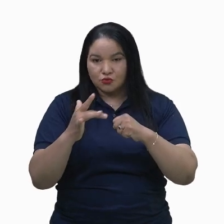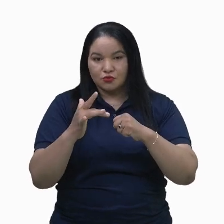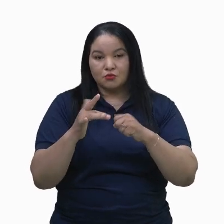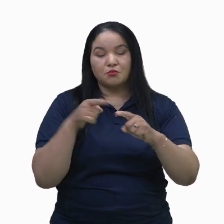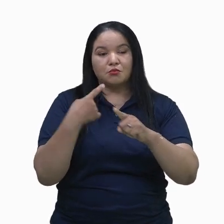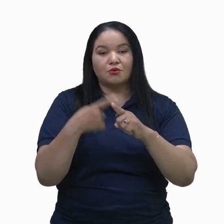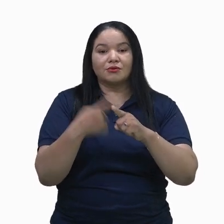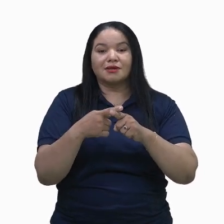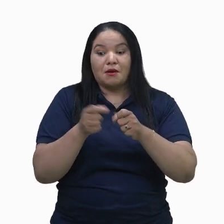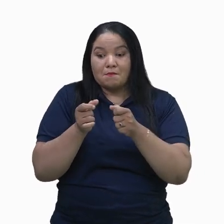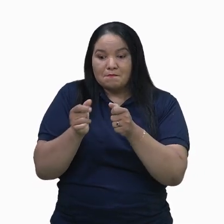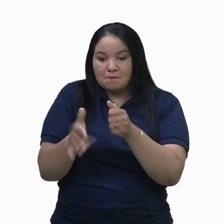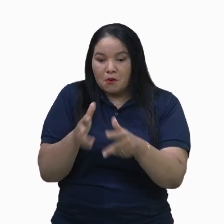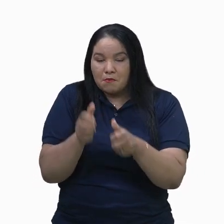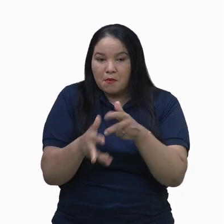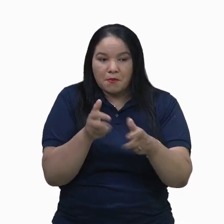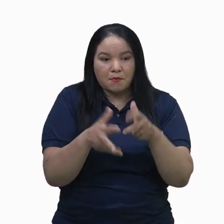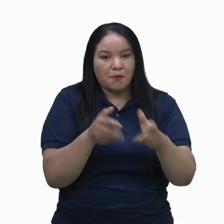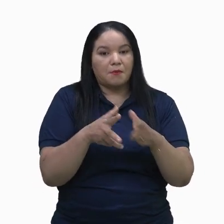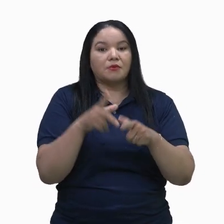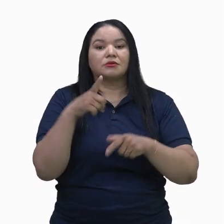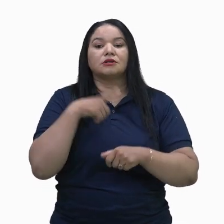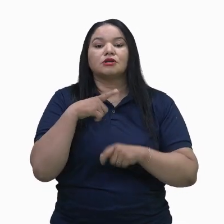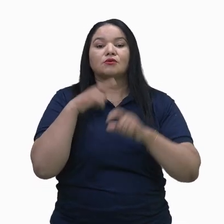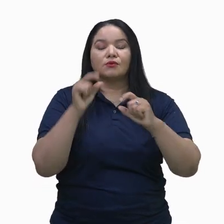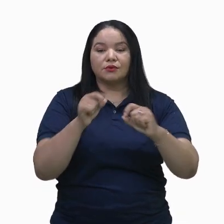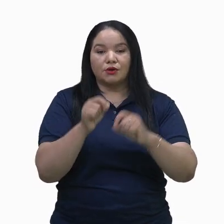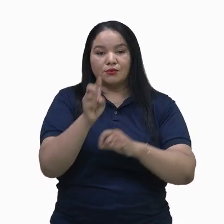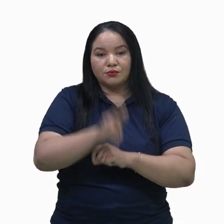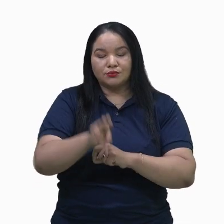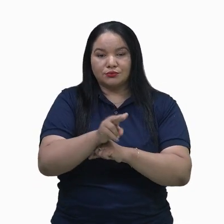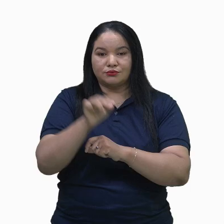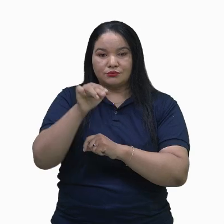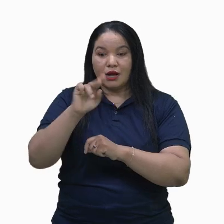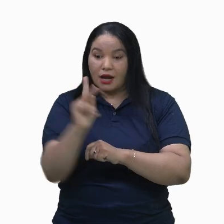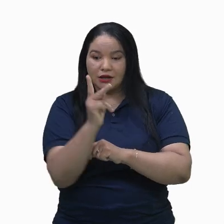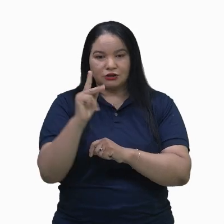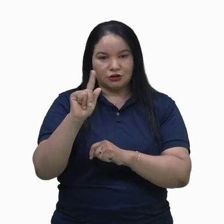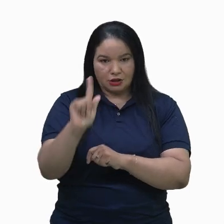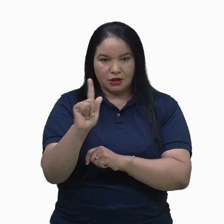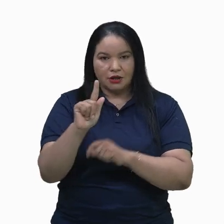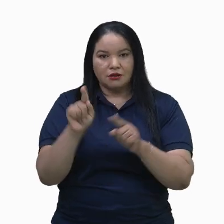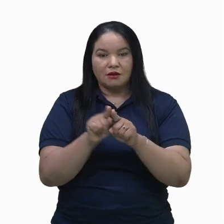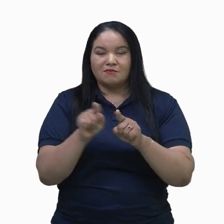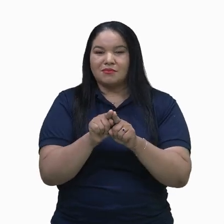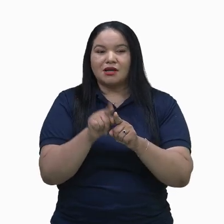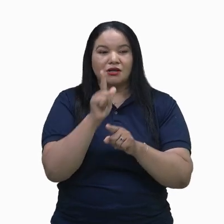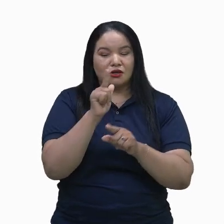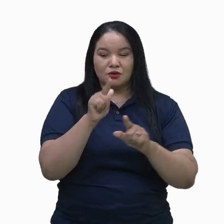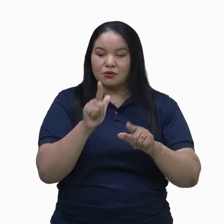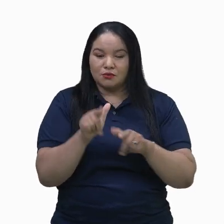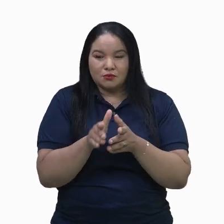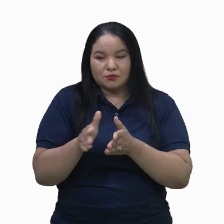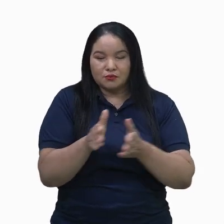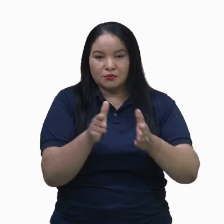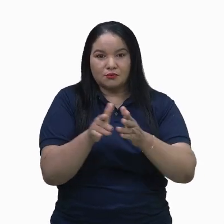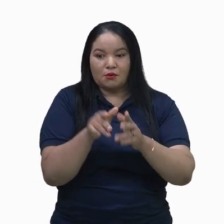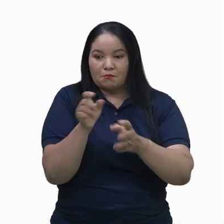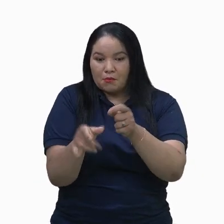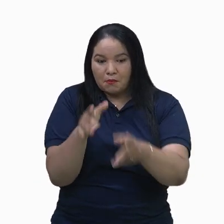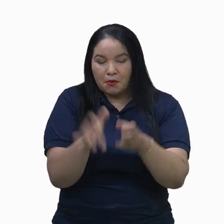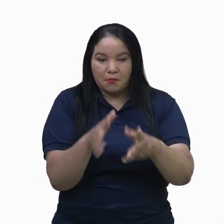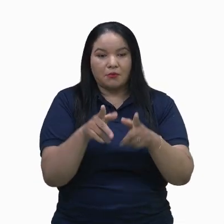dessa poluição. E aí a gente tem ali o uso do mercúrio, né, e isso vai poluir os rios, que vai contaminar ali